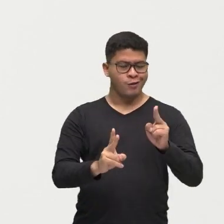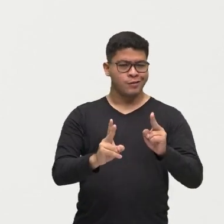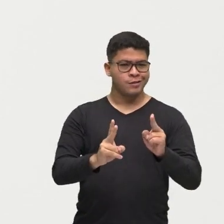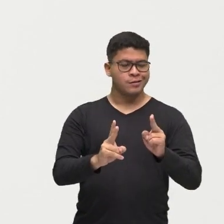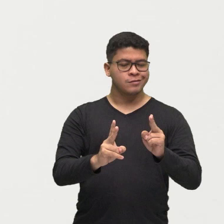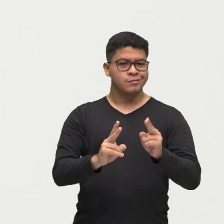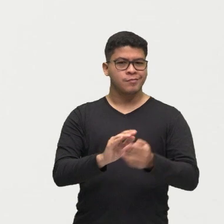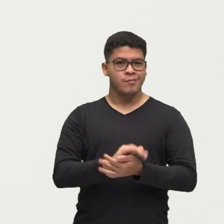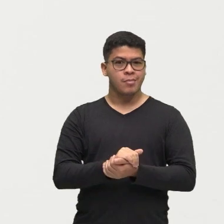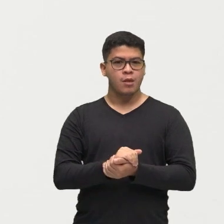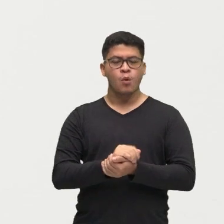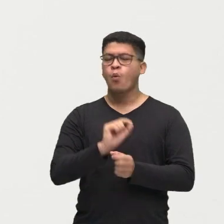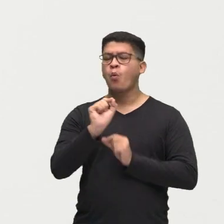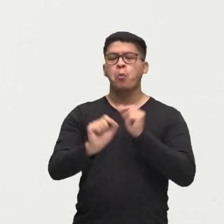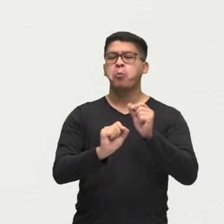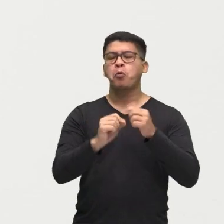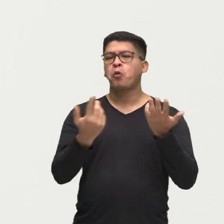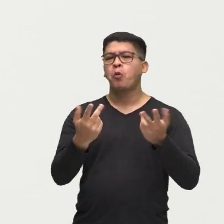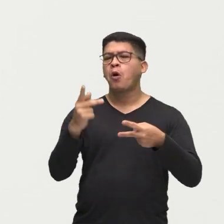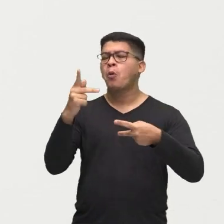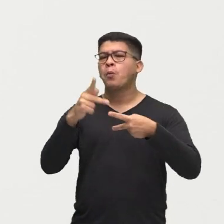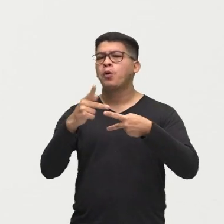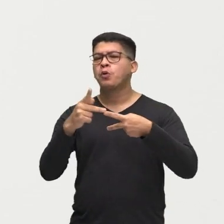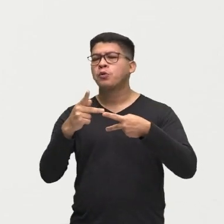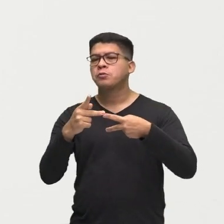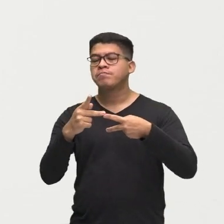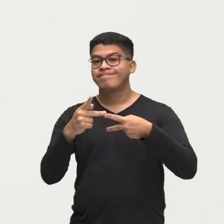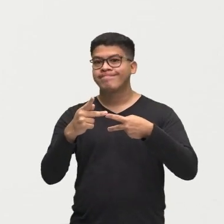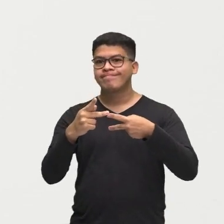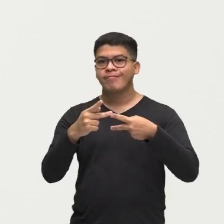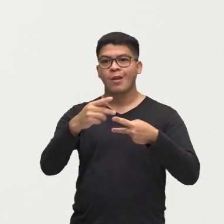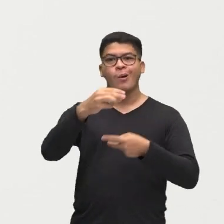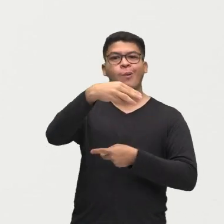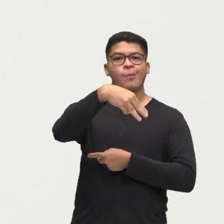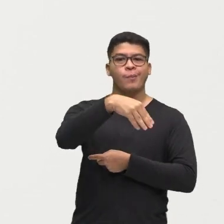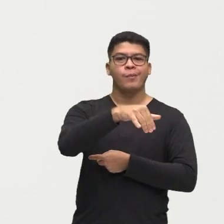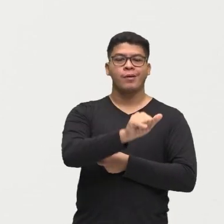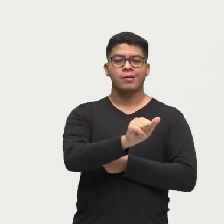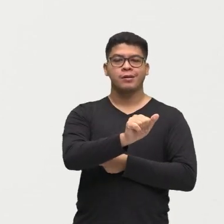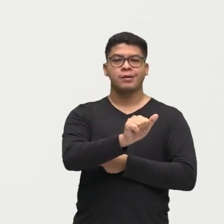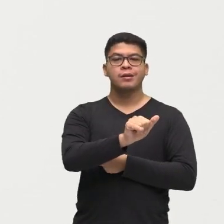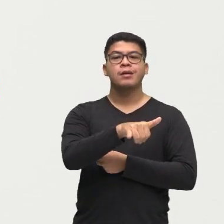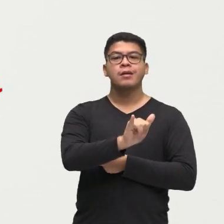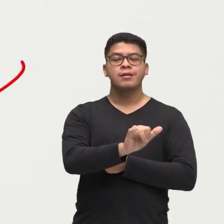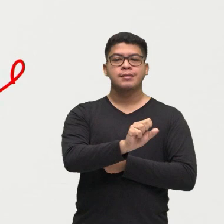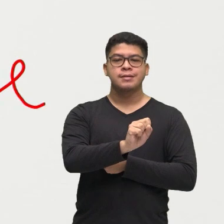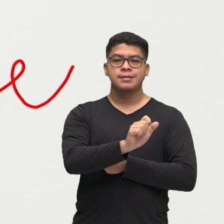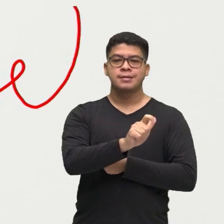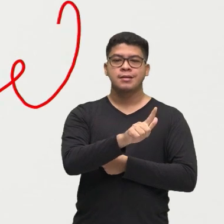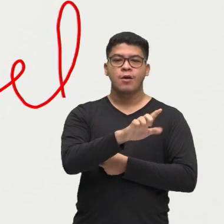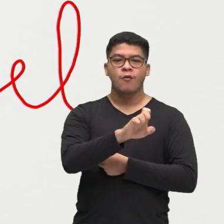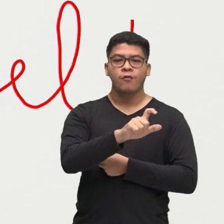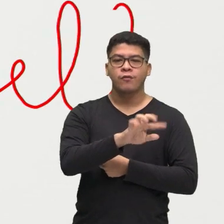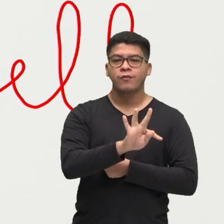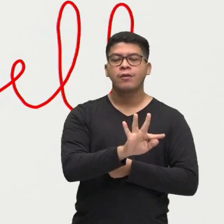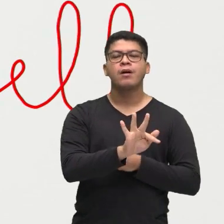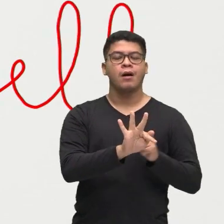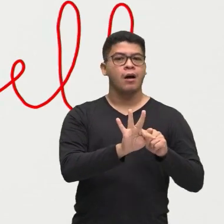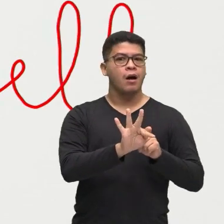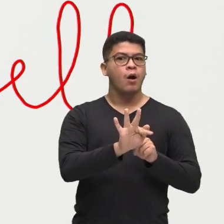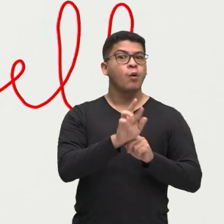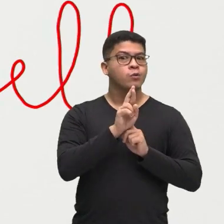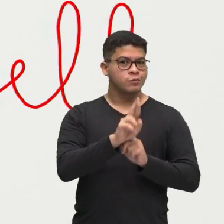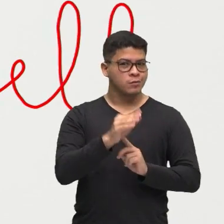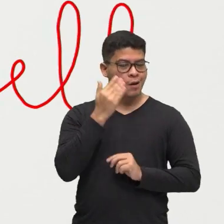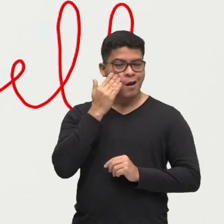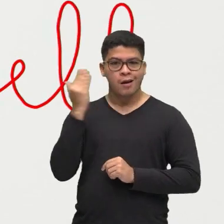cortei. Então, o pronome reflexivo, né? Que eu vou utilizar é o myself. Então, se eu traduzir essa